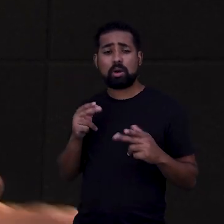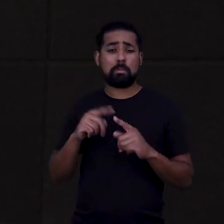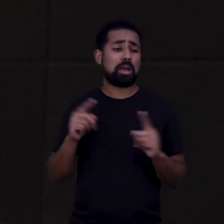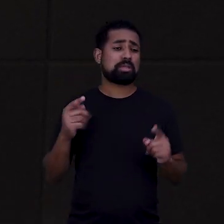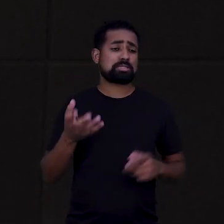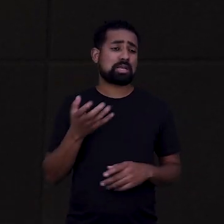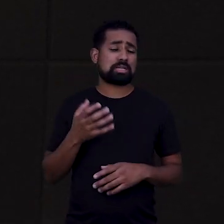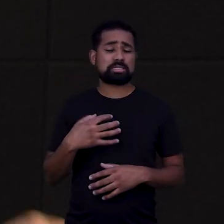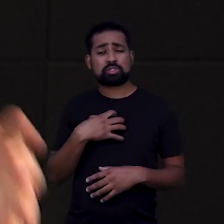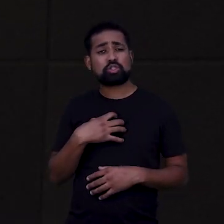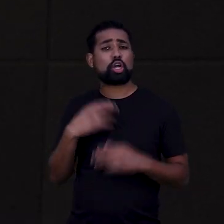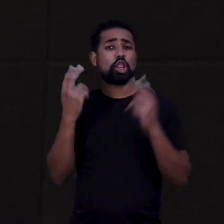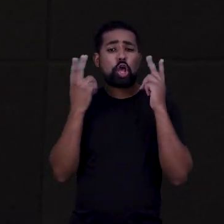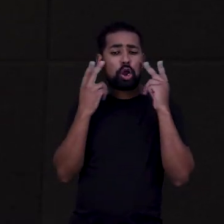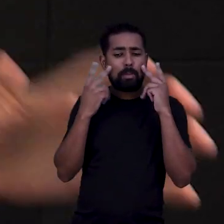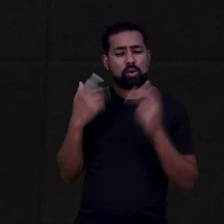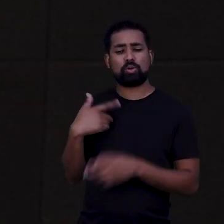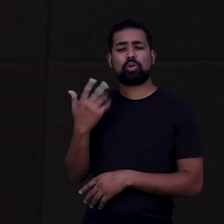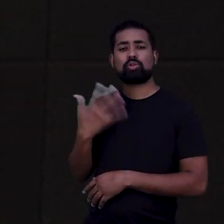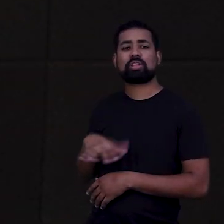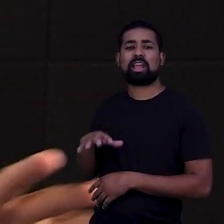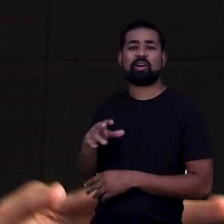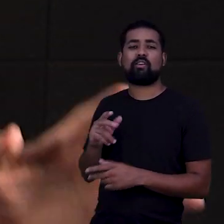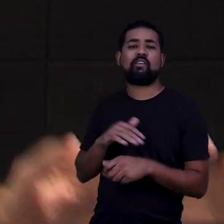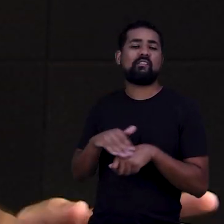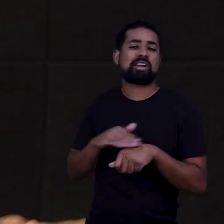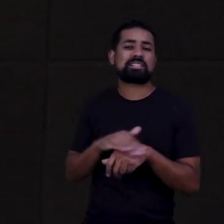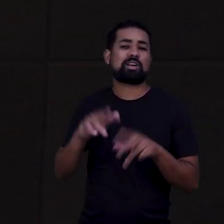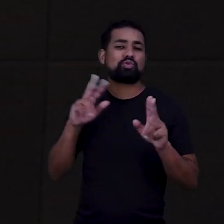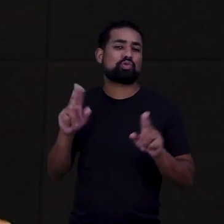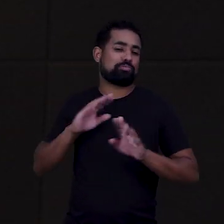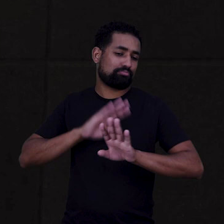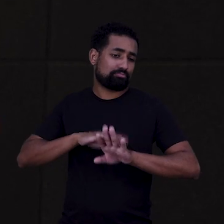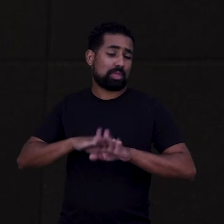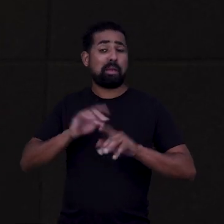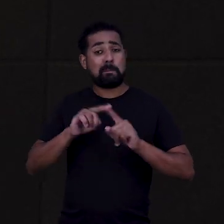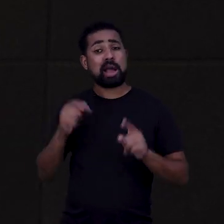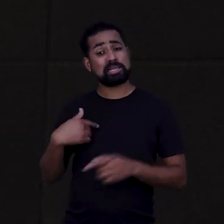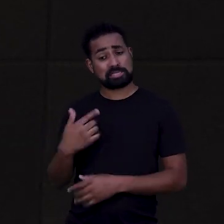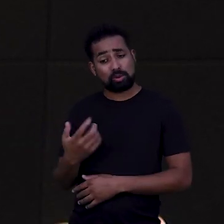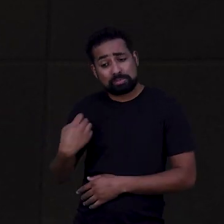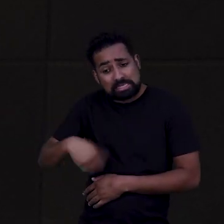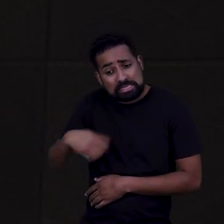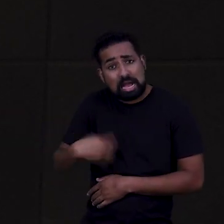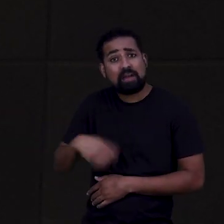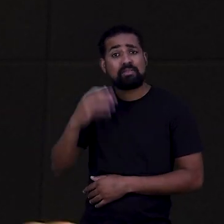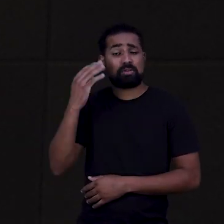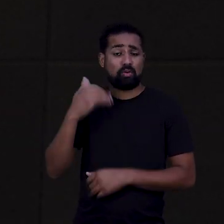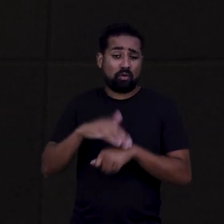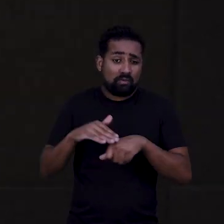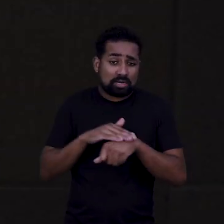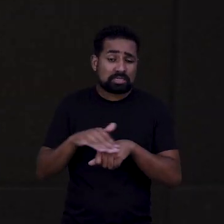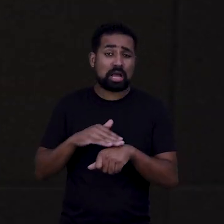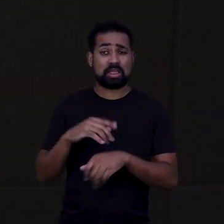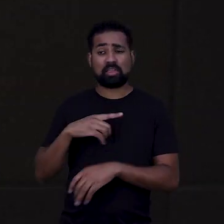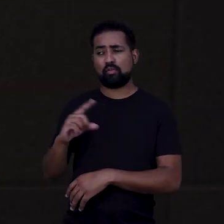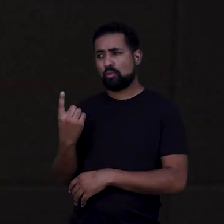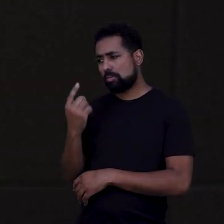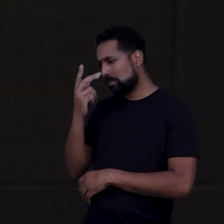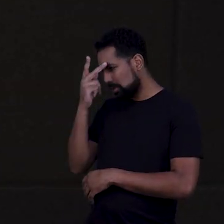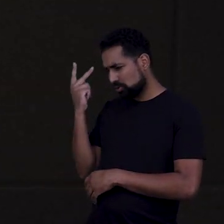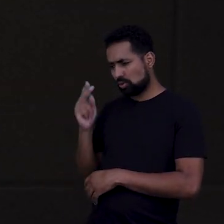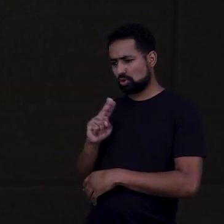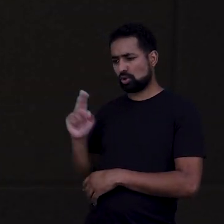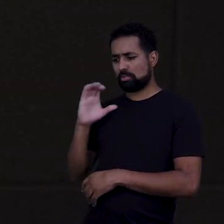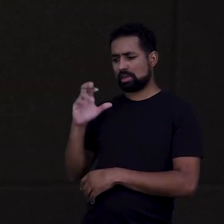quer só ser uma pessoa normal ninguém queria conversar sobre isso sobre o fato de ser sexual só que eu também queria conversar por fato de ser sexual teve uma uma